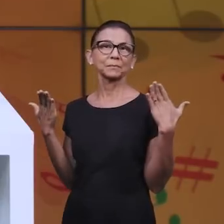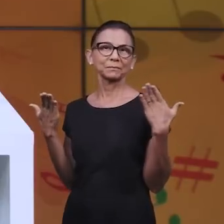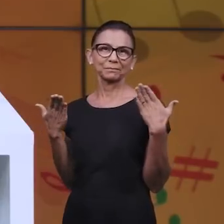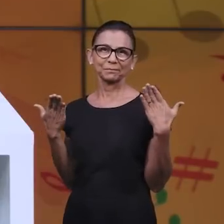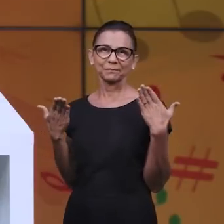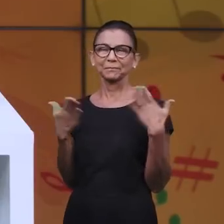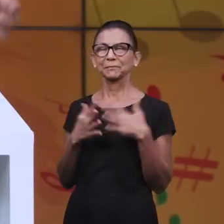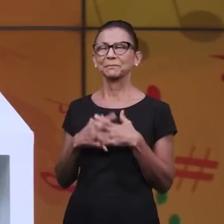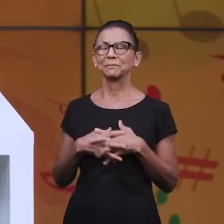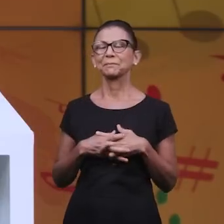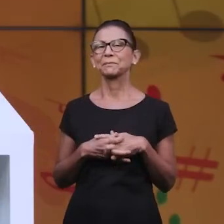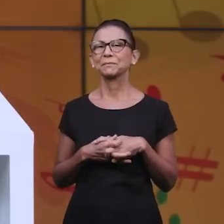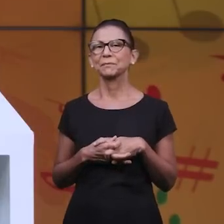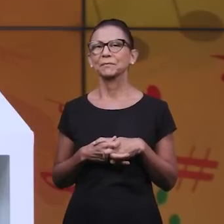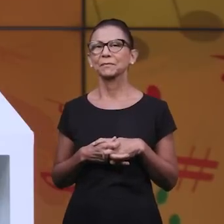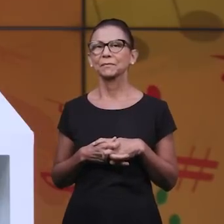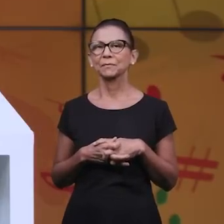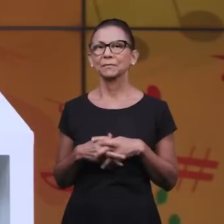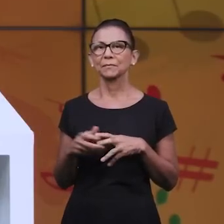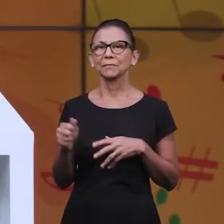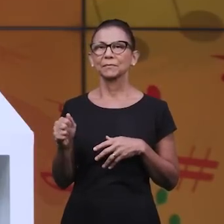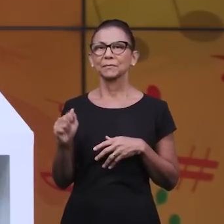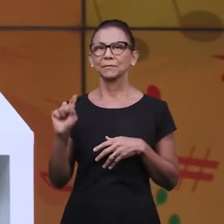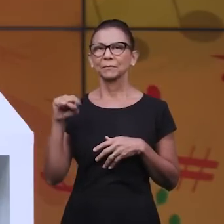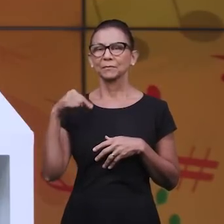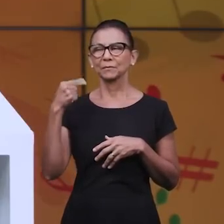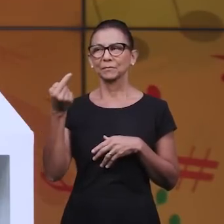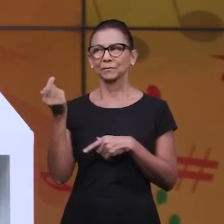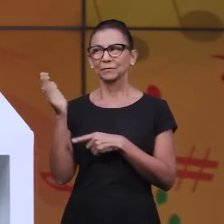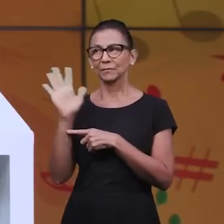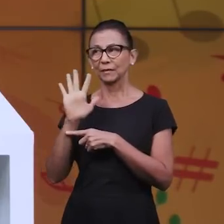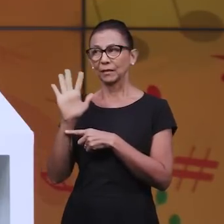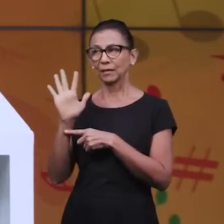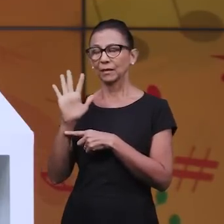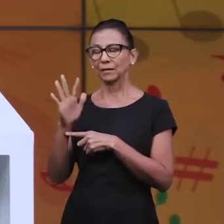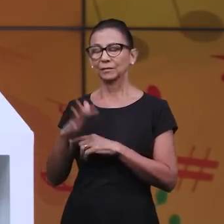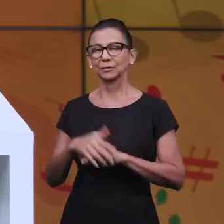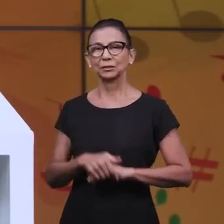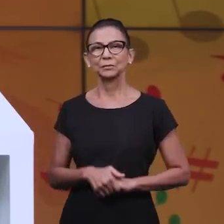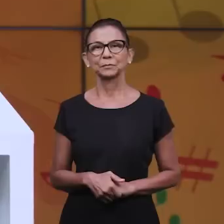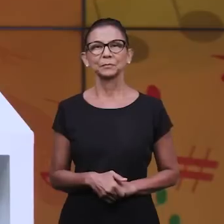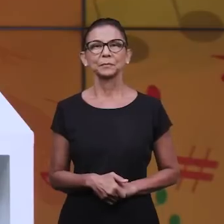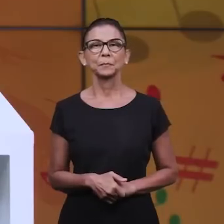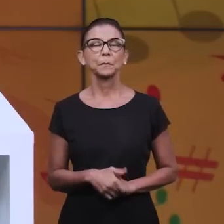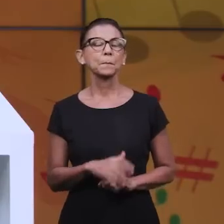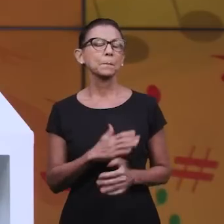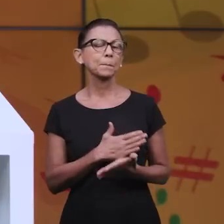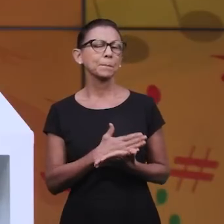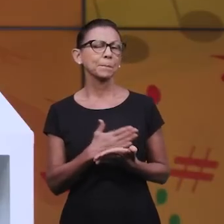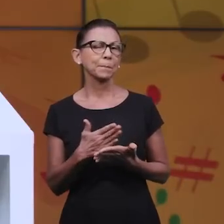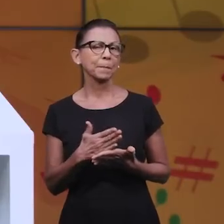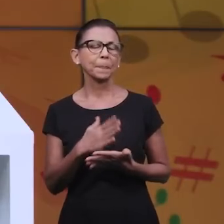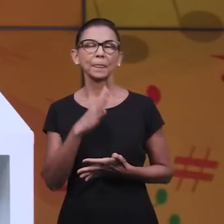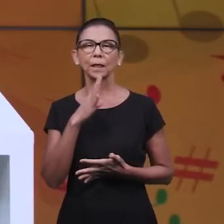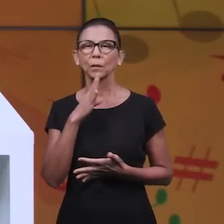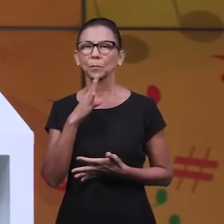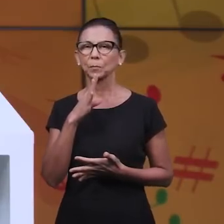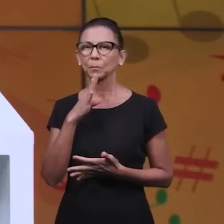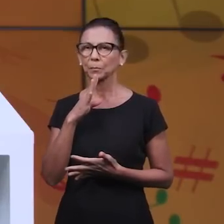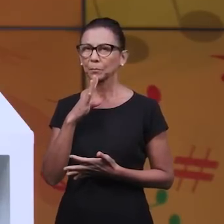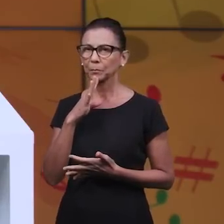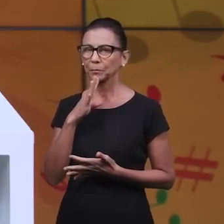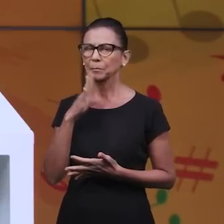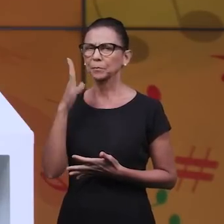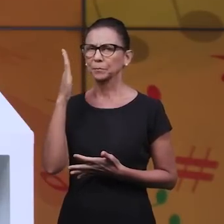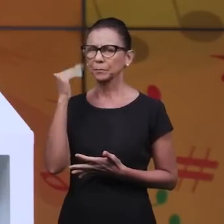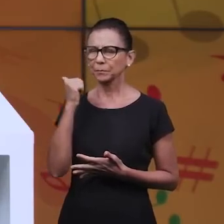Agora, próximo slide, nós vamos começar a conhecer. Nós